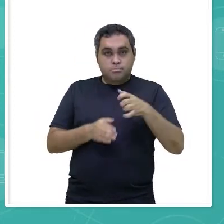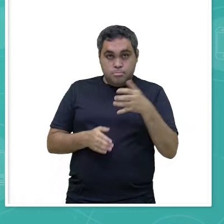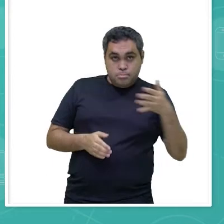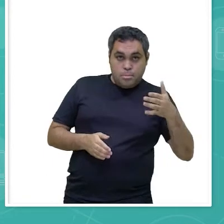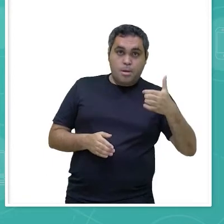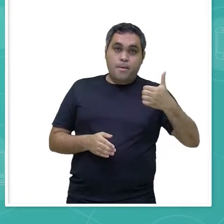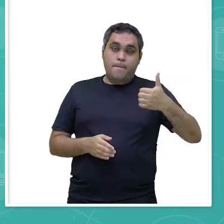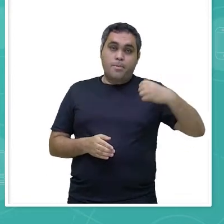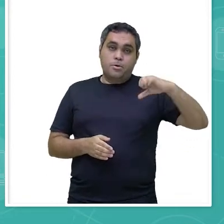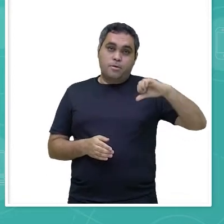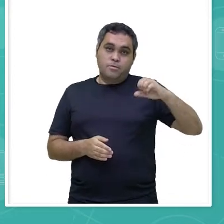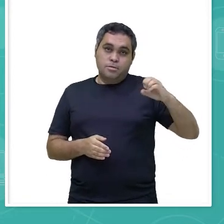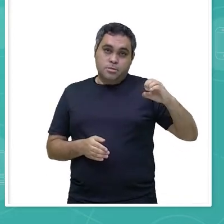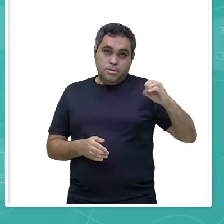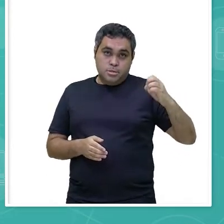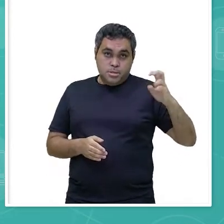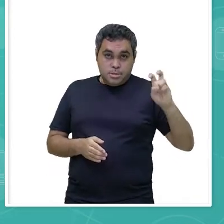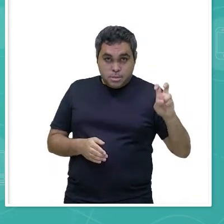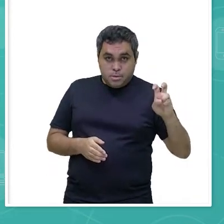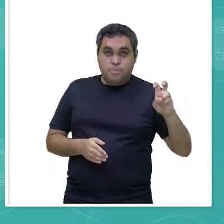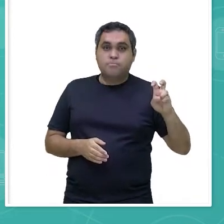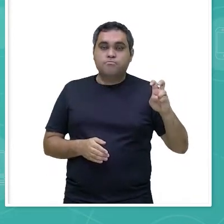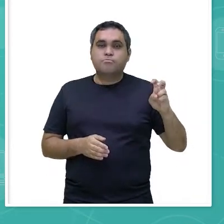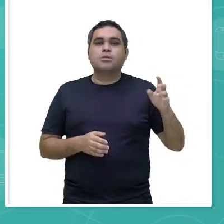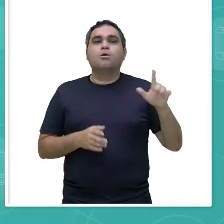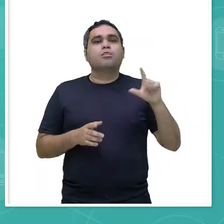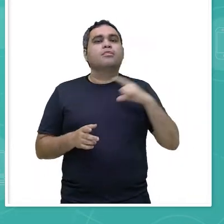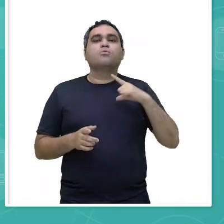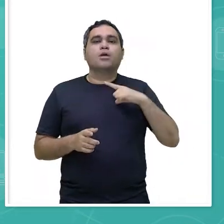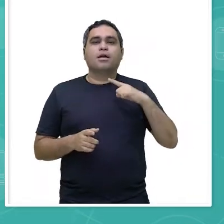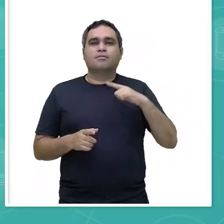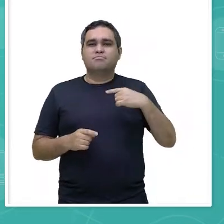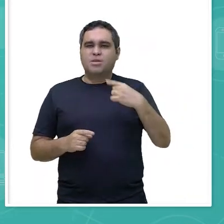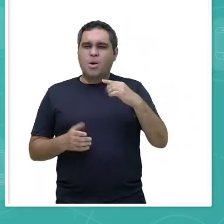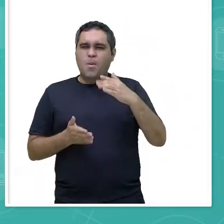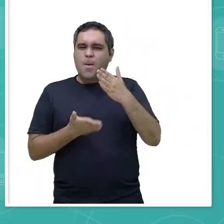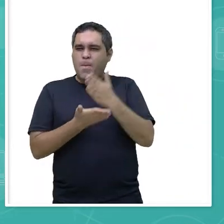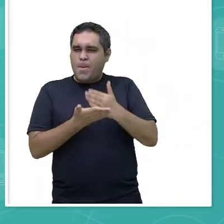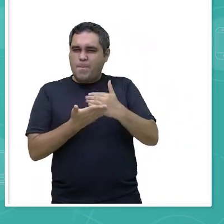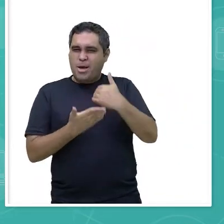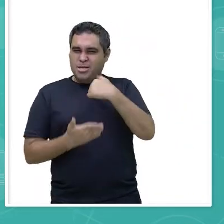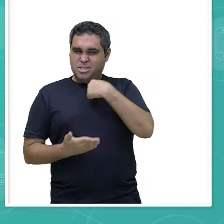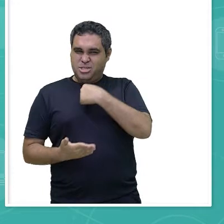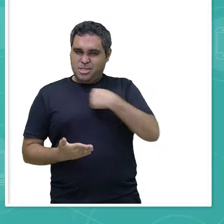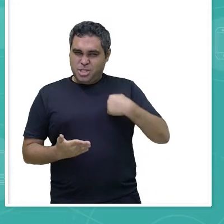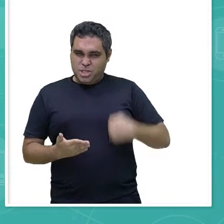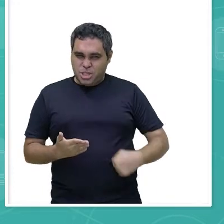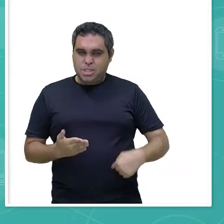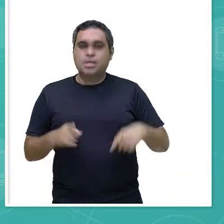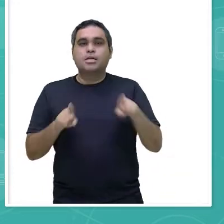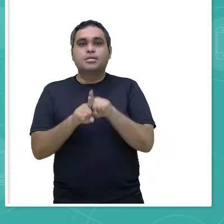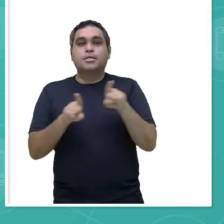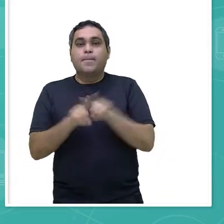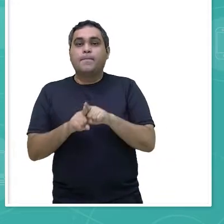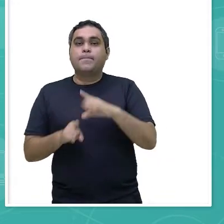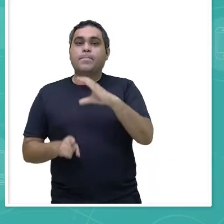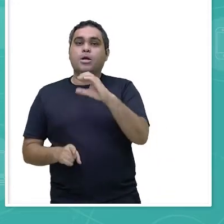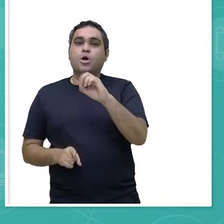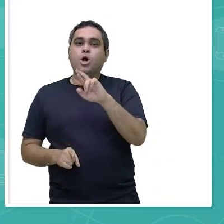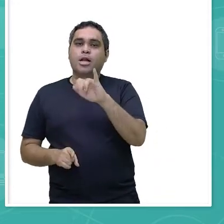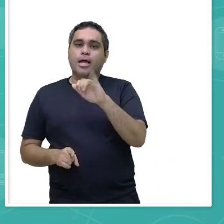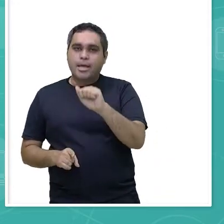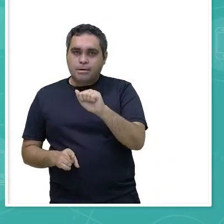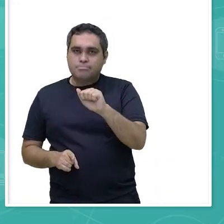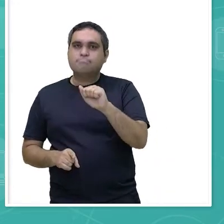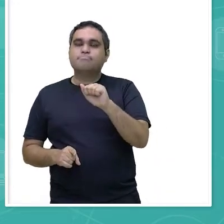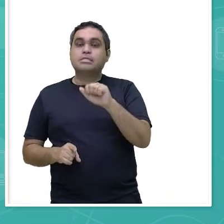eu tenho a disputa pela Manchúria e pela Coreia. E essa guerra, chamada de Guerra Russo-Japonesa, ela vai mostrar as